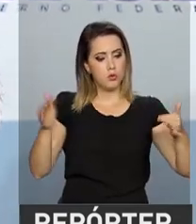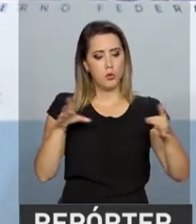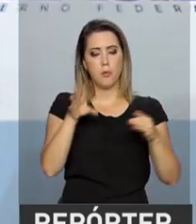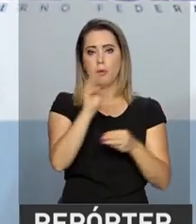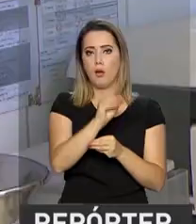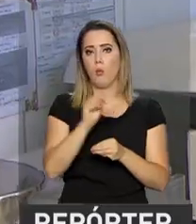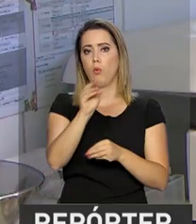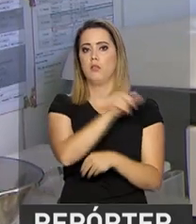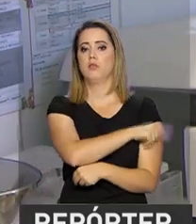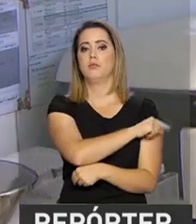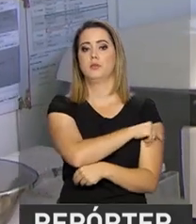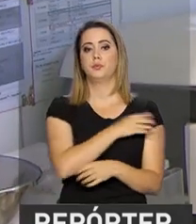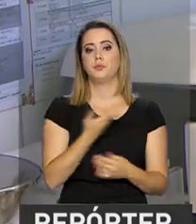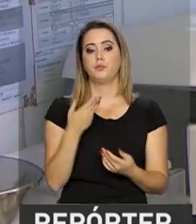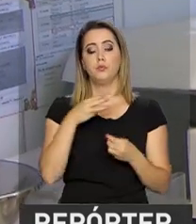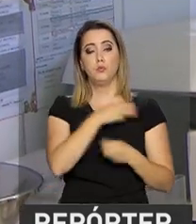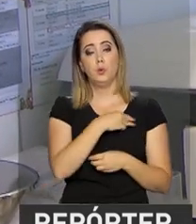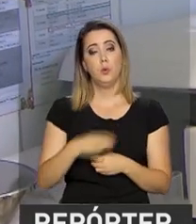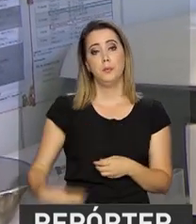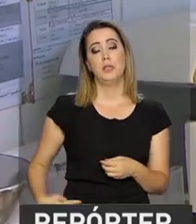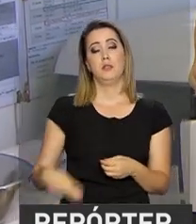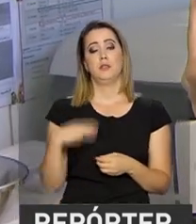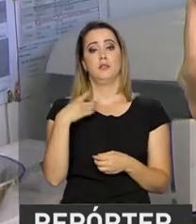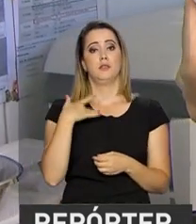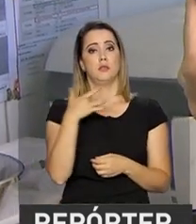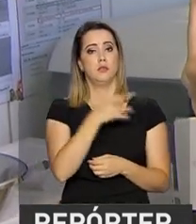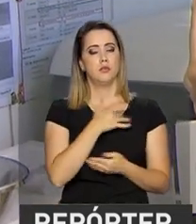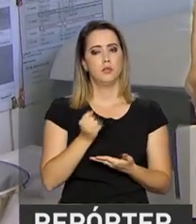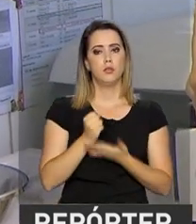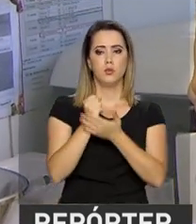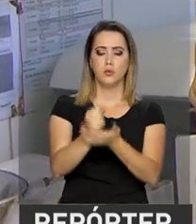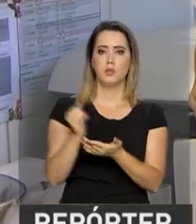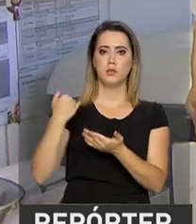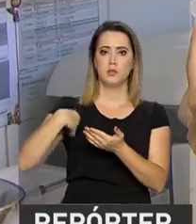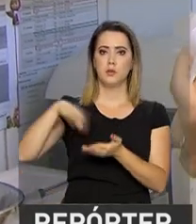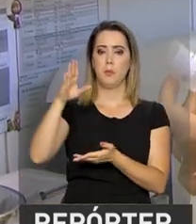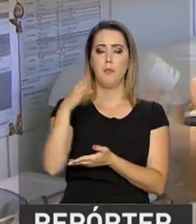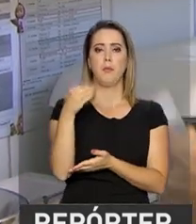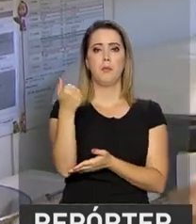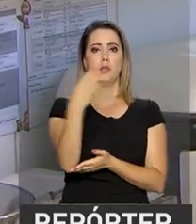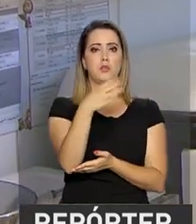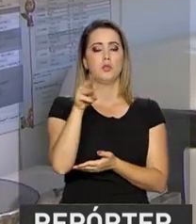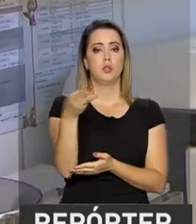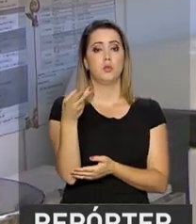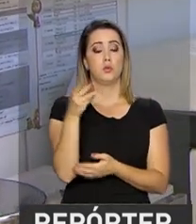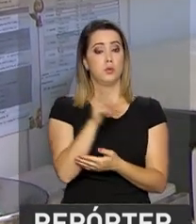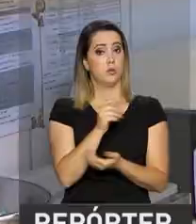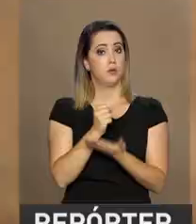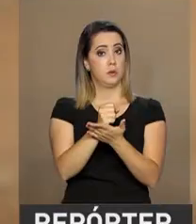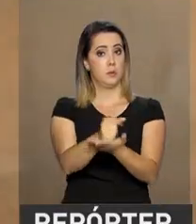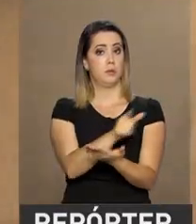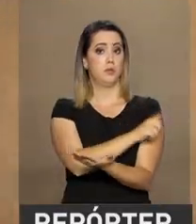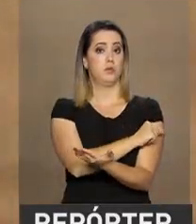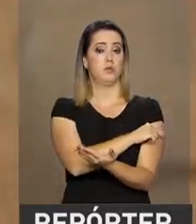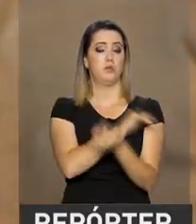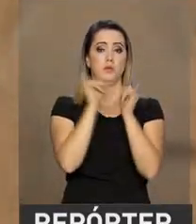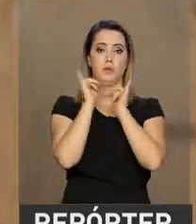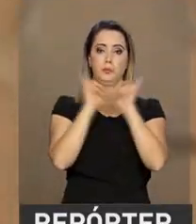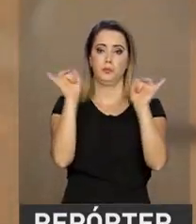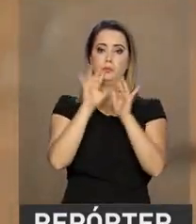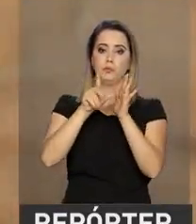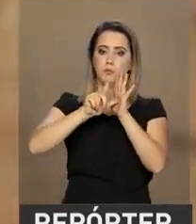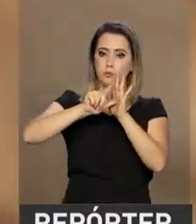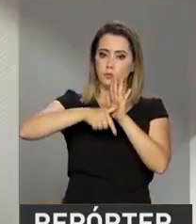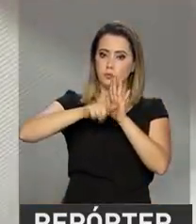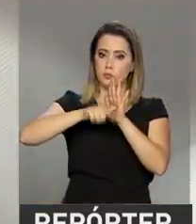cobertura vacinal o ministério da saúde enviou mais de 14 milhões de doses extras para a campanha o atraso no calendário